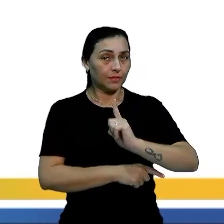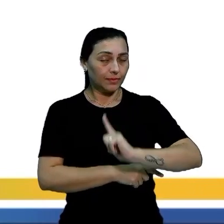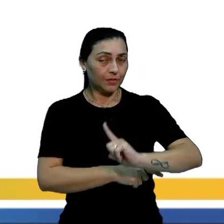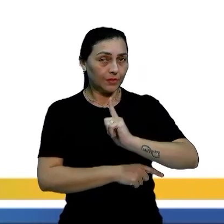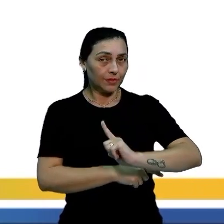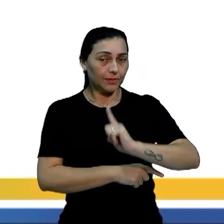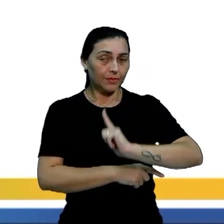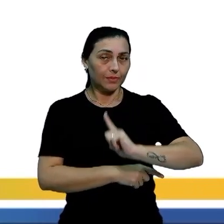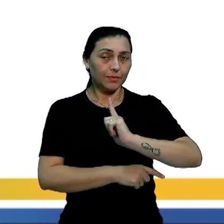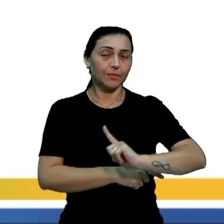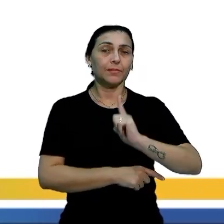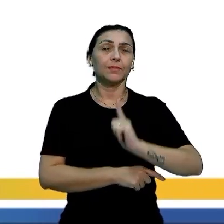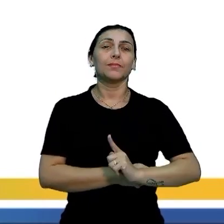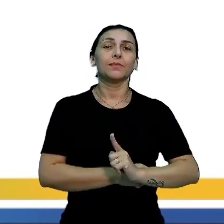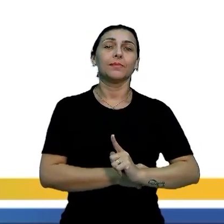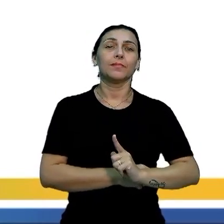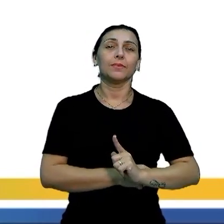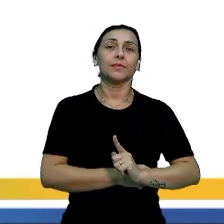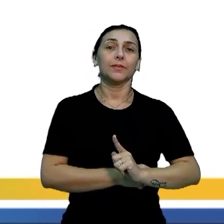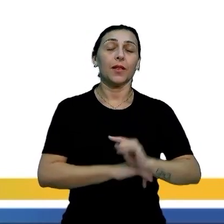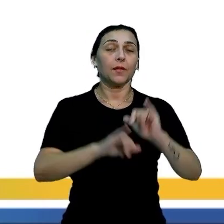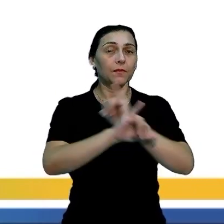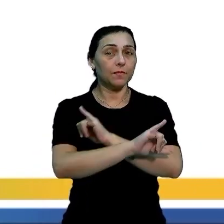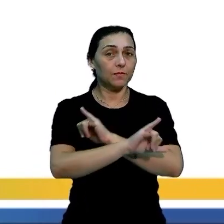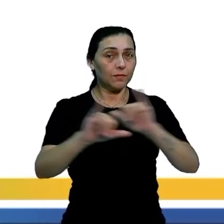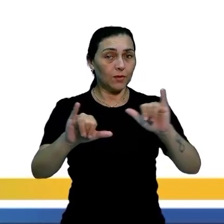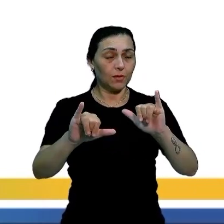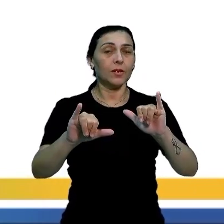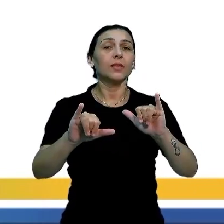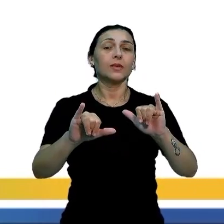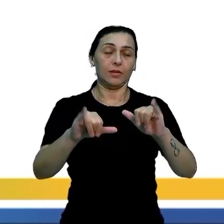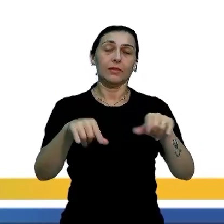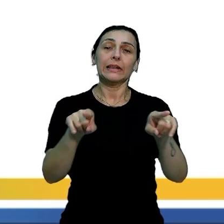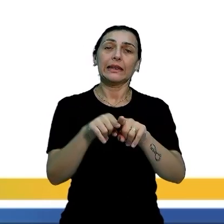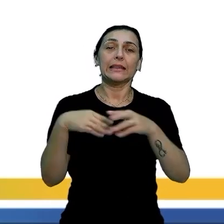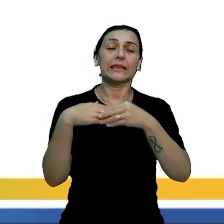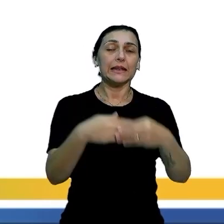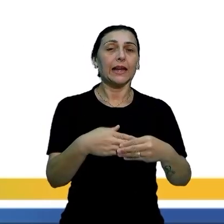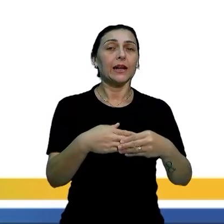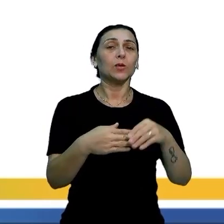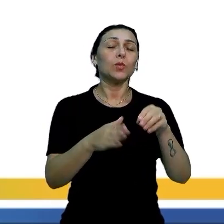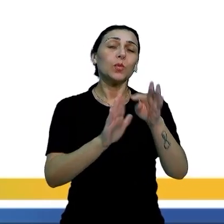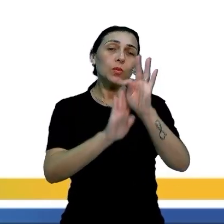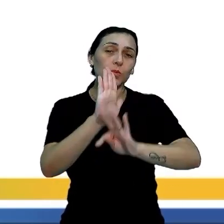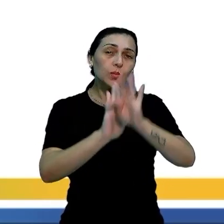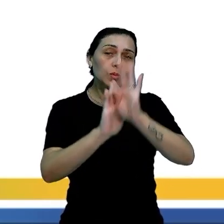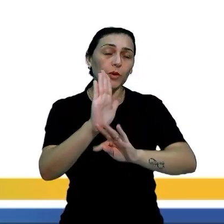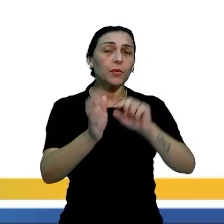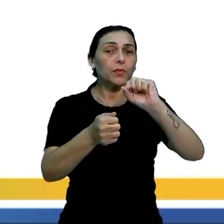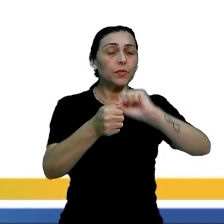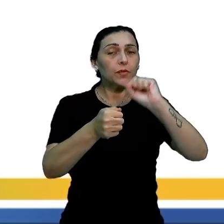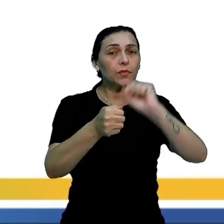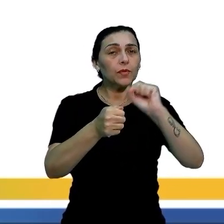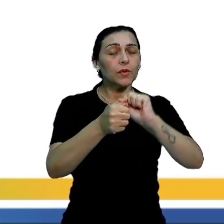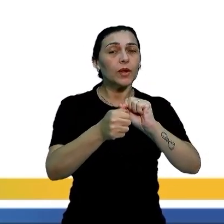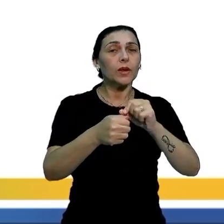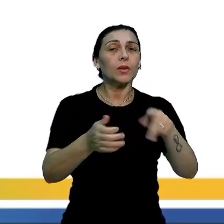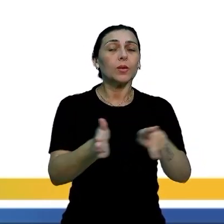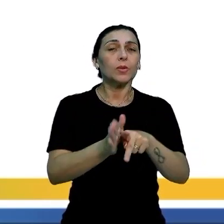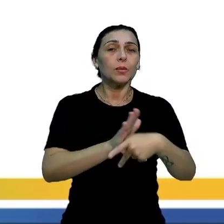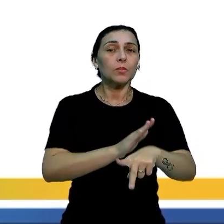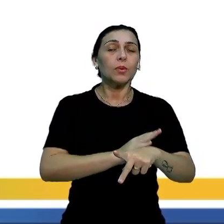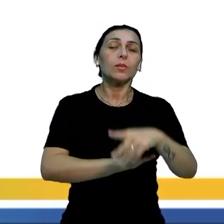a literatura de formação e de informação, que trazem os primeiros textos produzidos no território